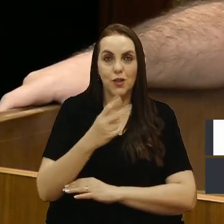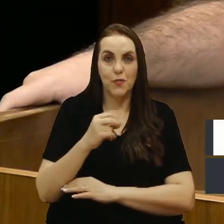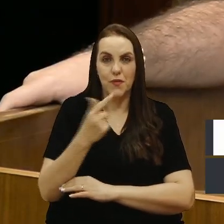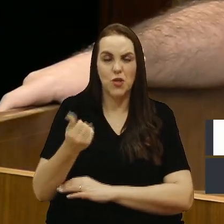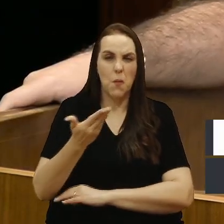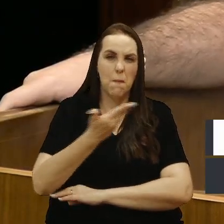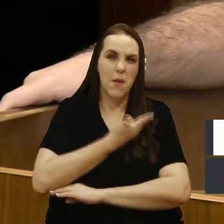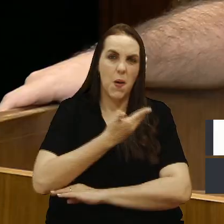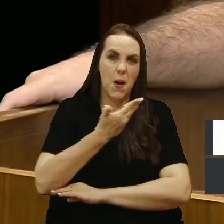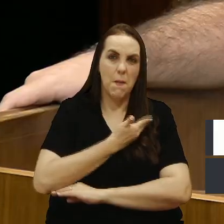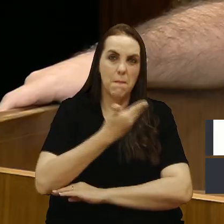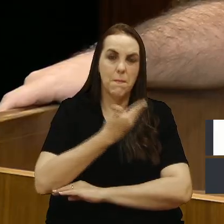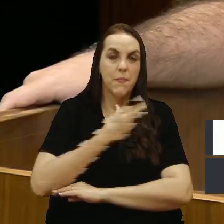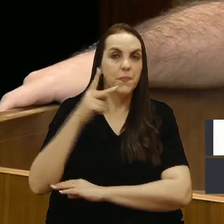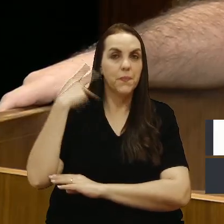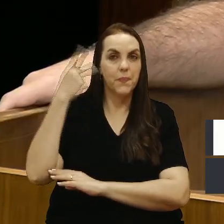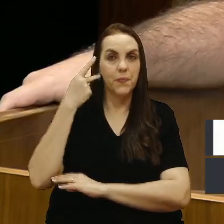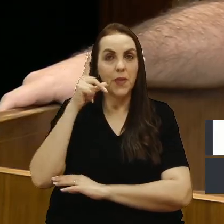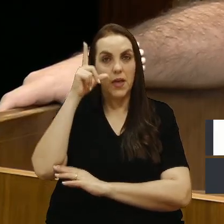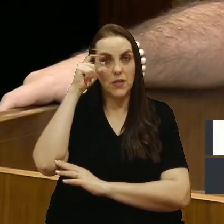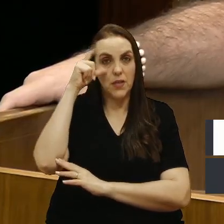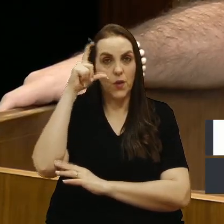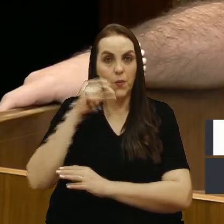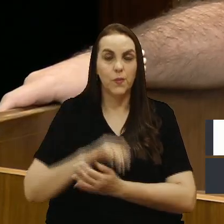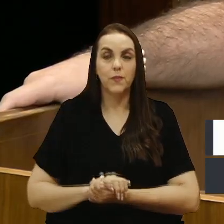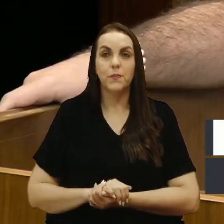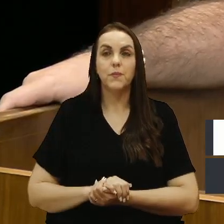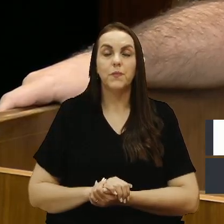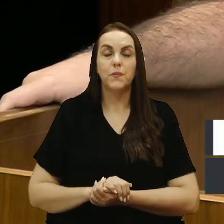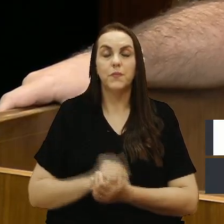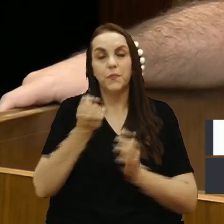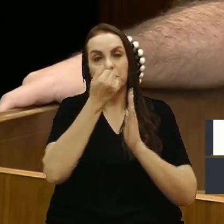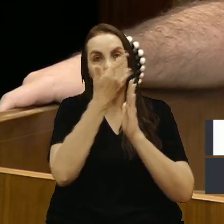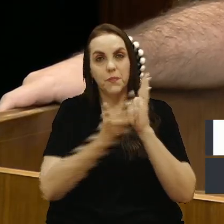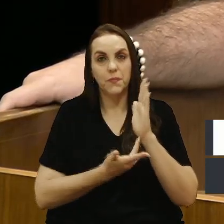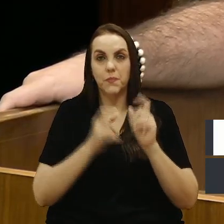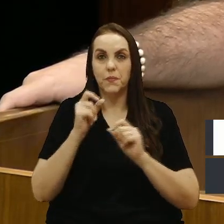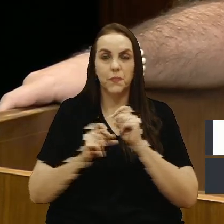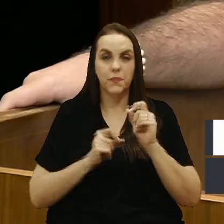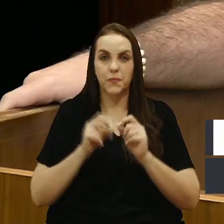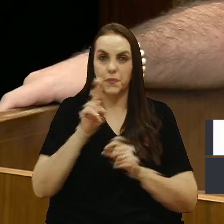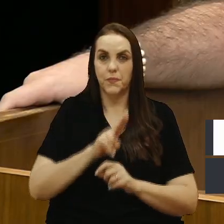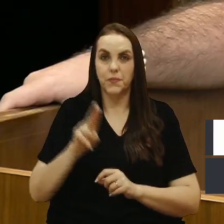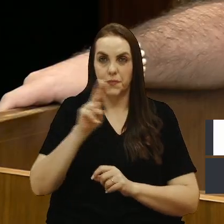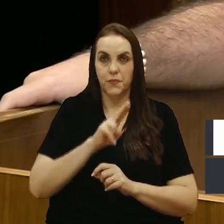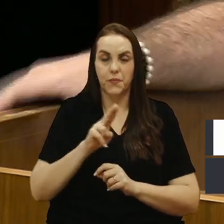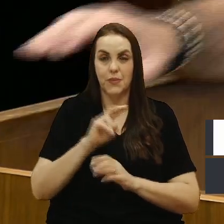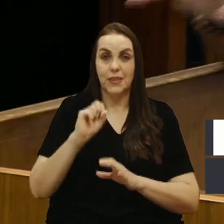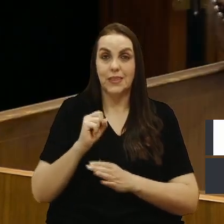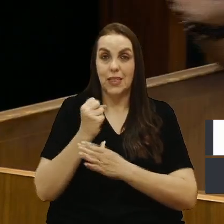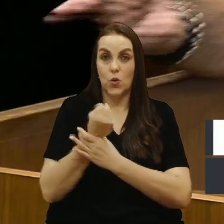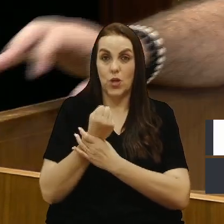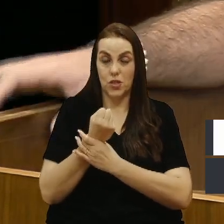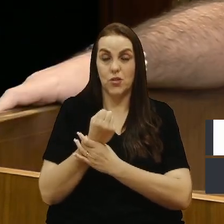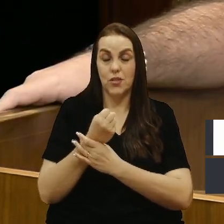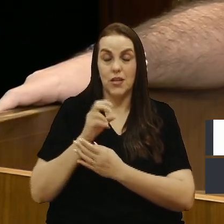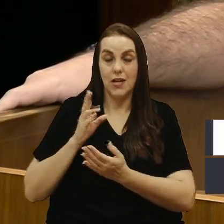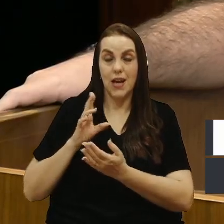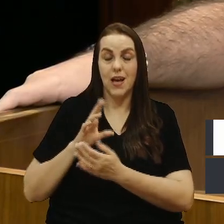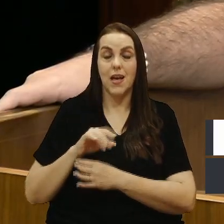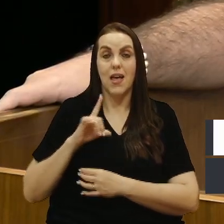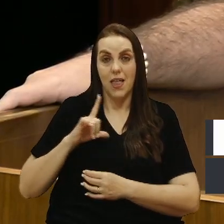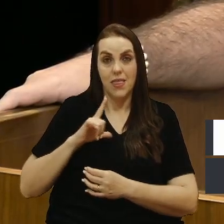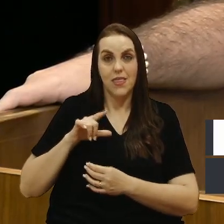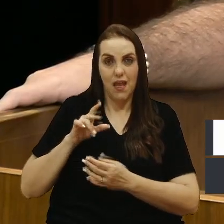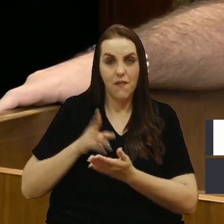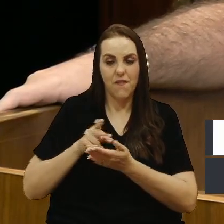meu, vereador, Maurício Scalco, e dispõe sobre a utilização preferencial do seguro garantia de execução de contratos públicos